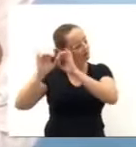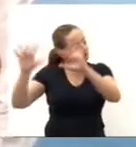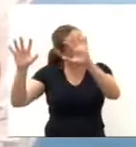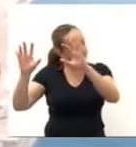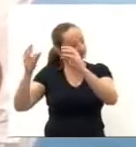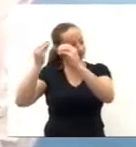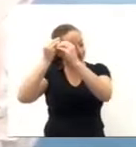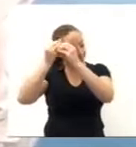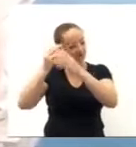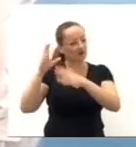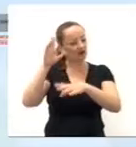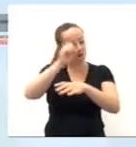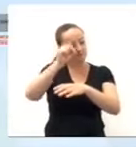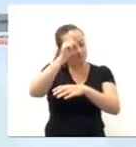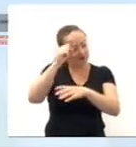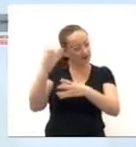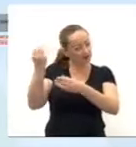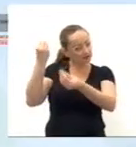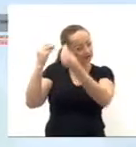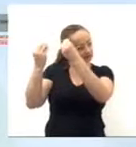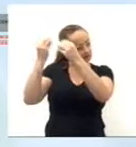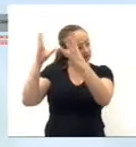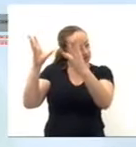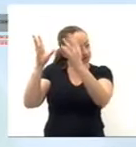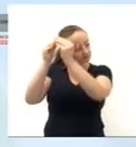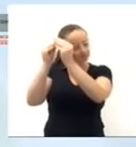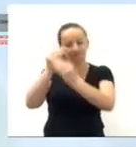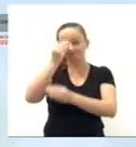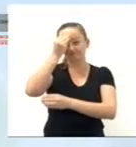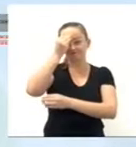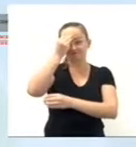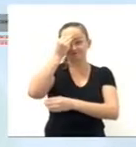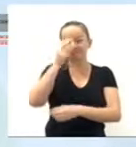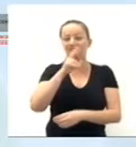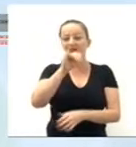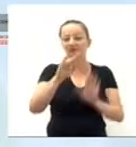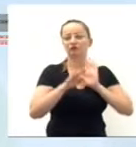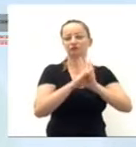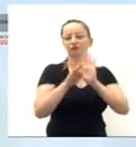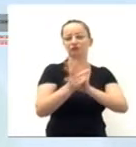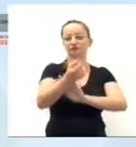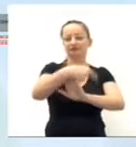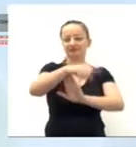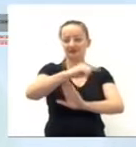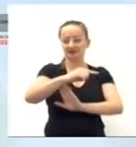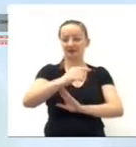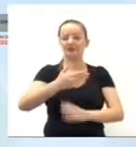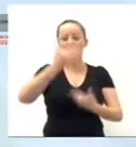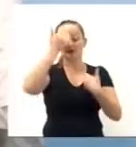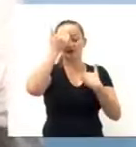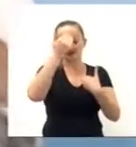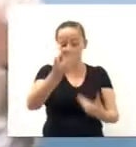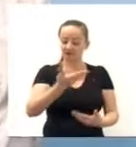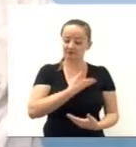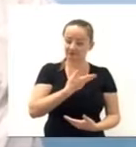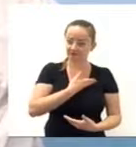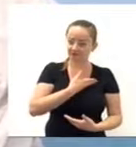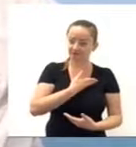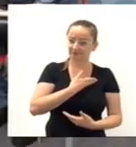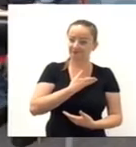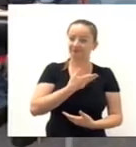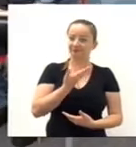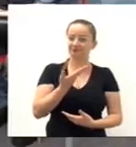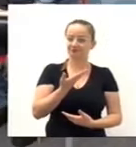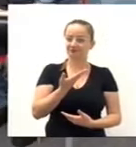Vão aprendendo a construir, isso vai auxiliar muito vocês, tá? Eu agradeço muito ao meu colega. Tem